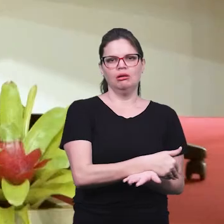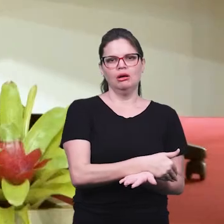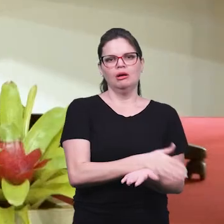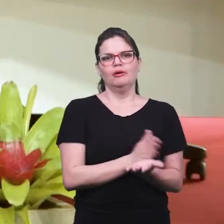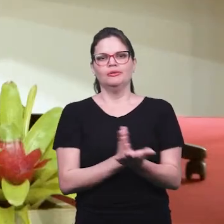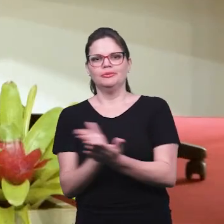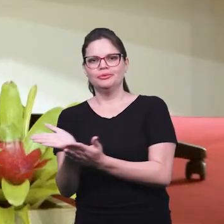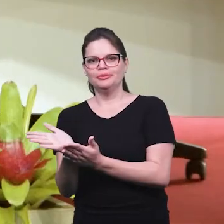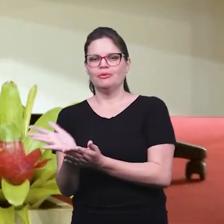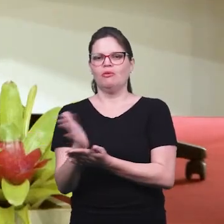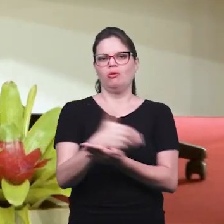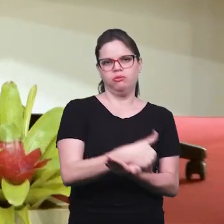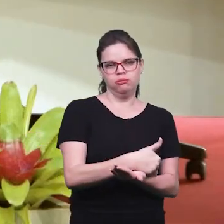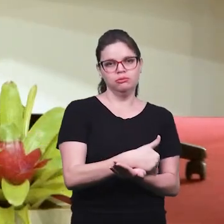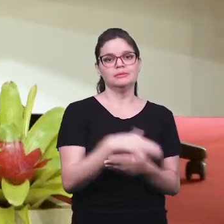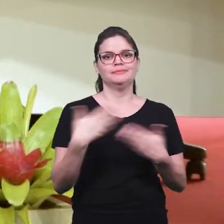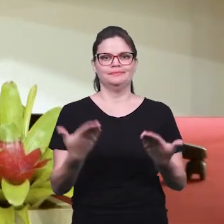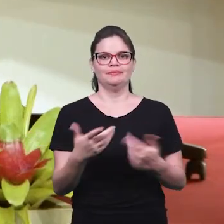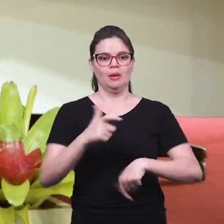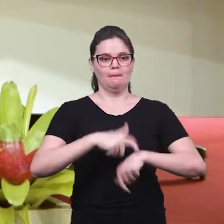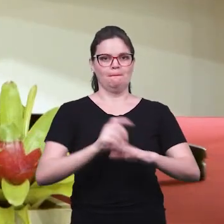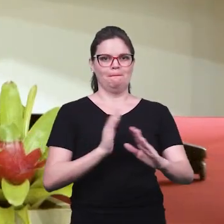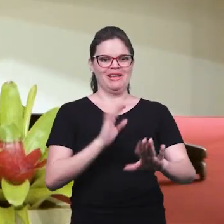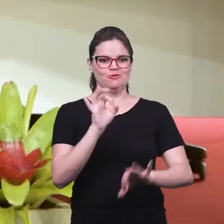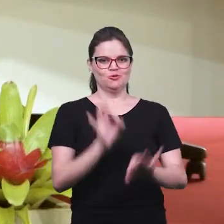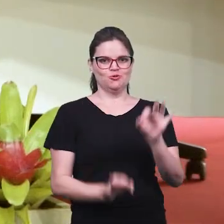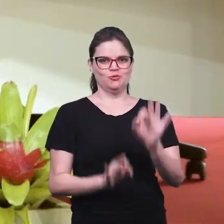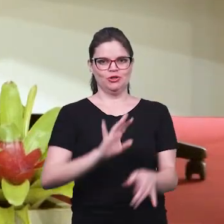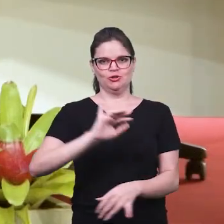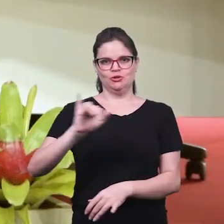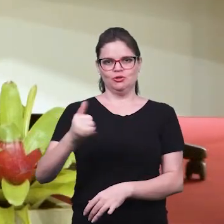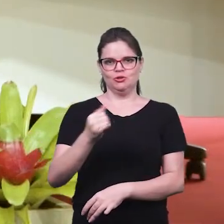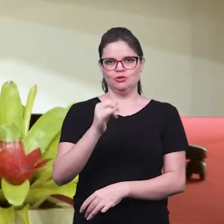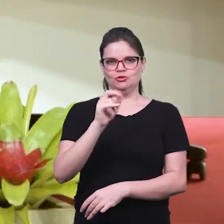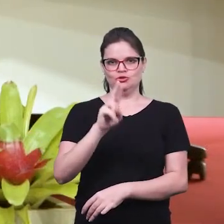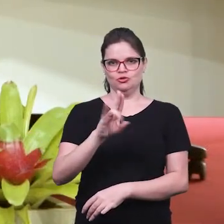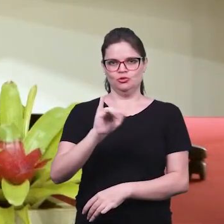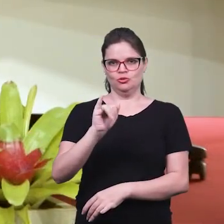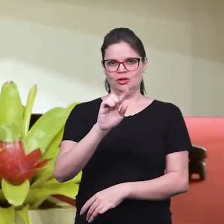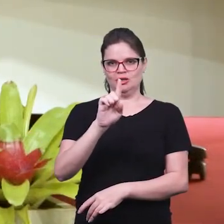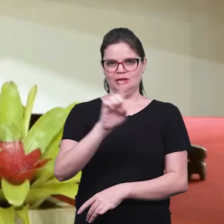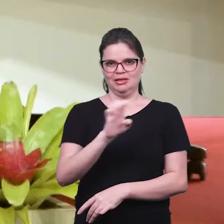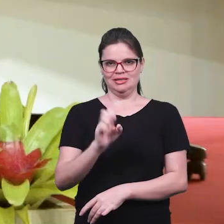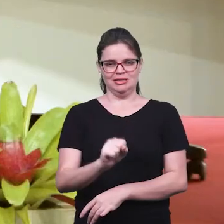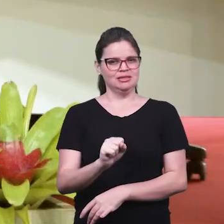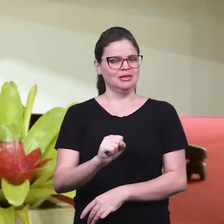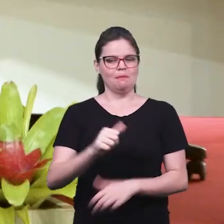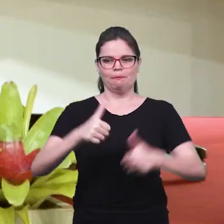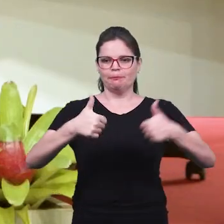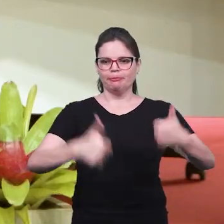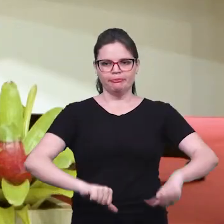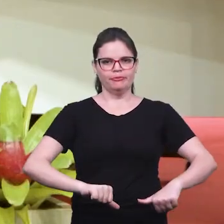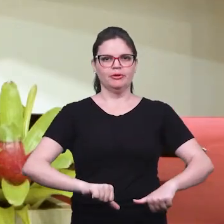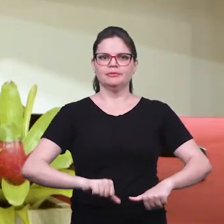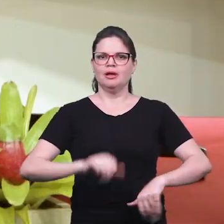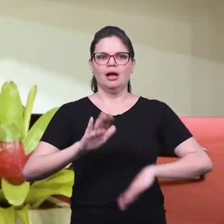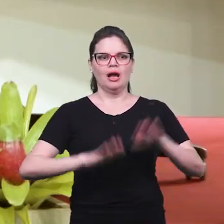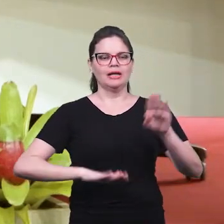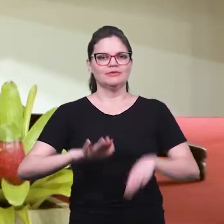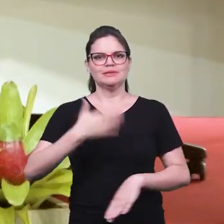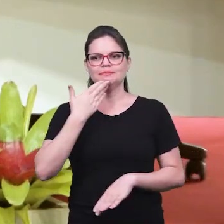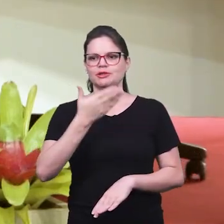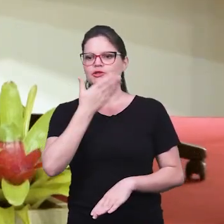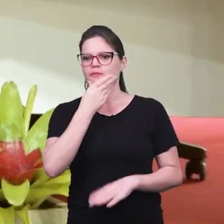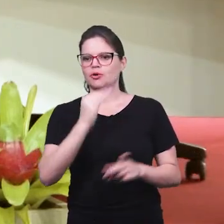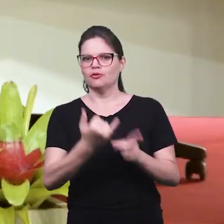A época dos juízes foi uma época péssima. De vez em quando o Senhor mandava um salvador, eles